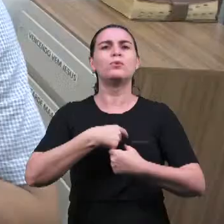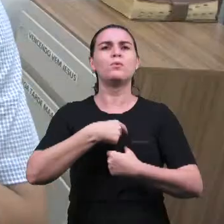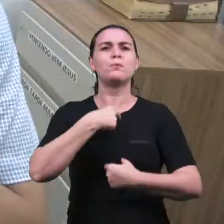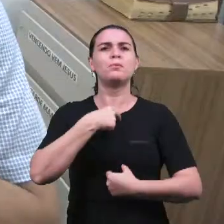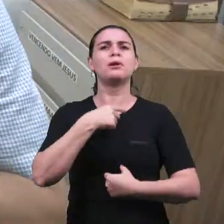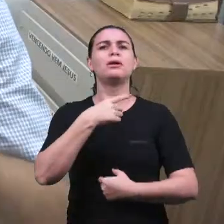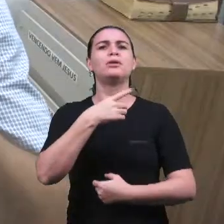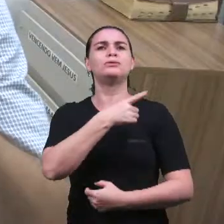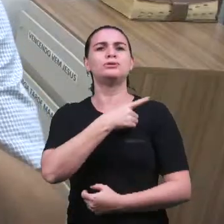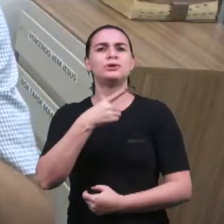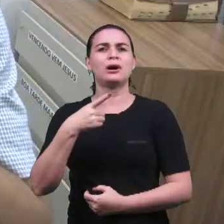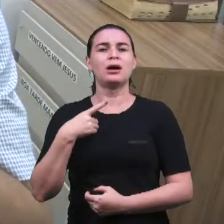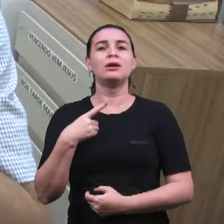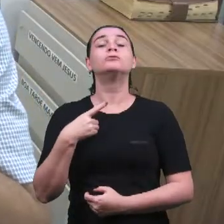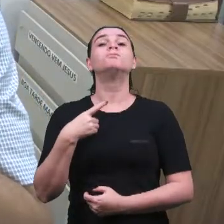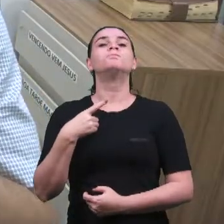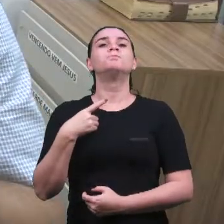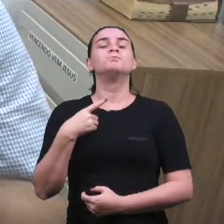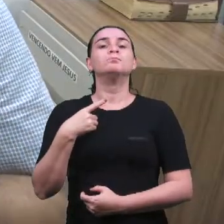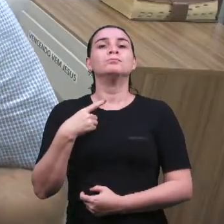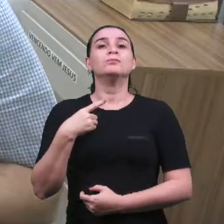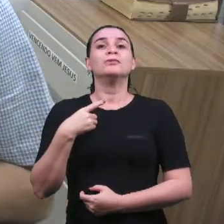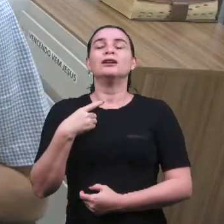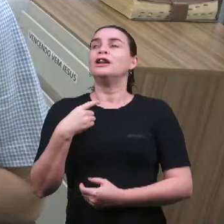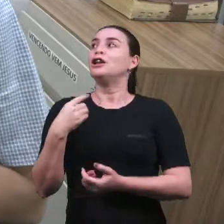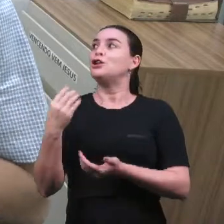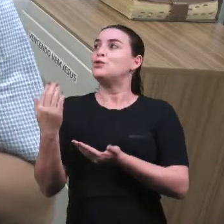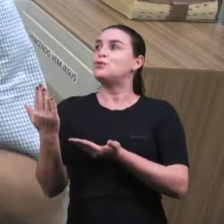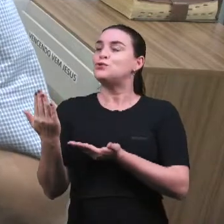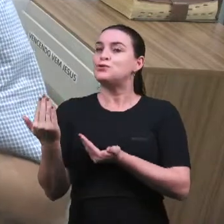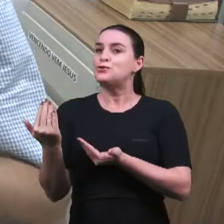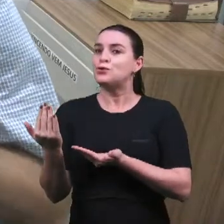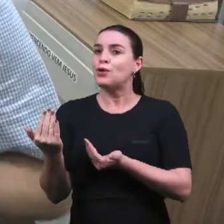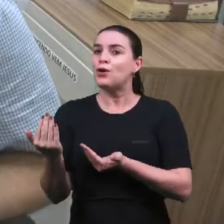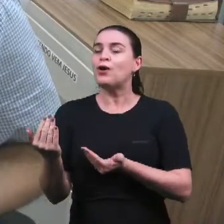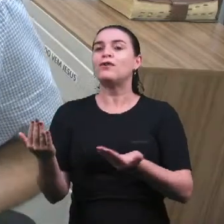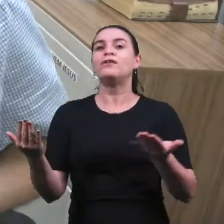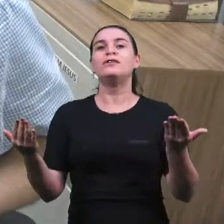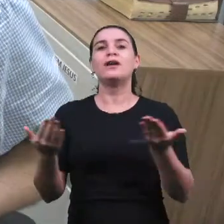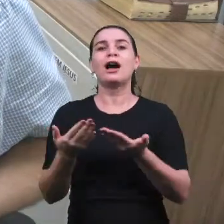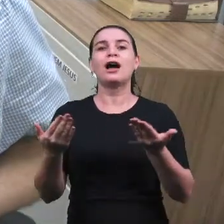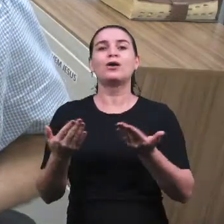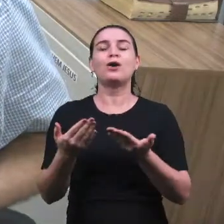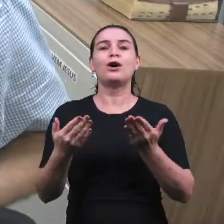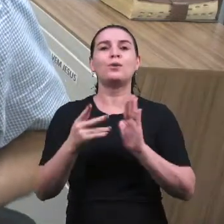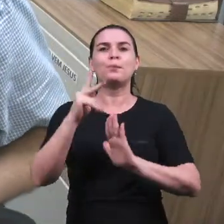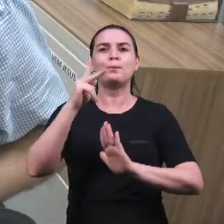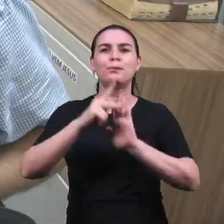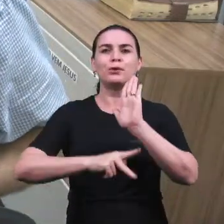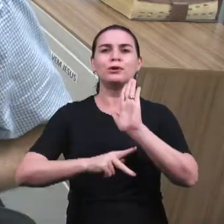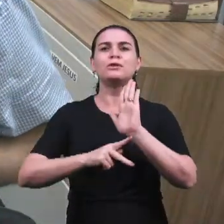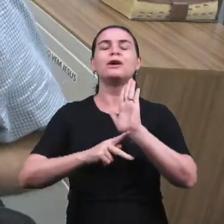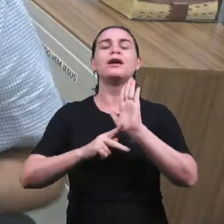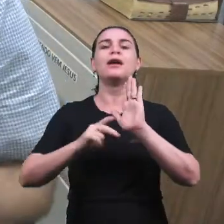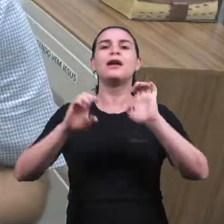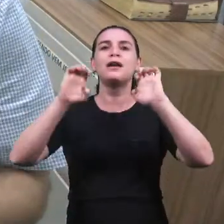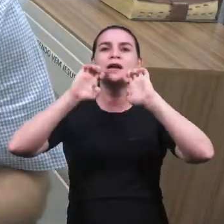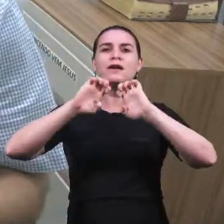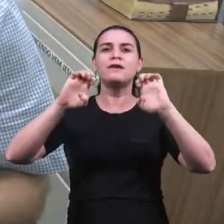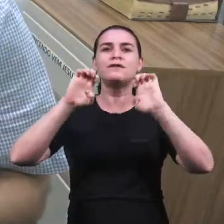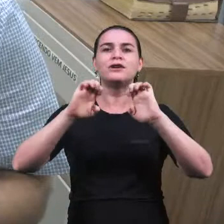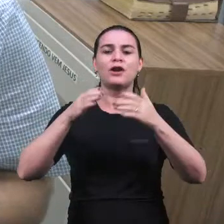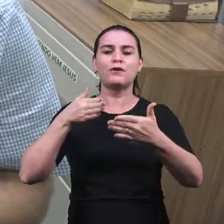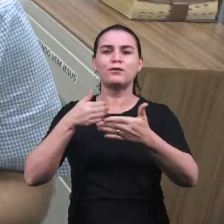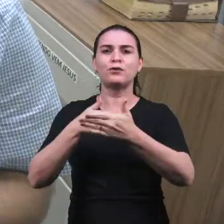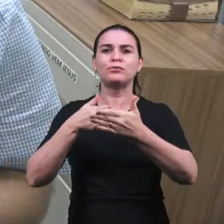para as igrejas. E os jovens, ali no projeto Evangelho, né? Sem Fronteiras, Jovens Sem